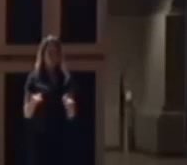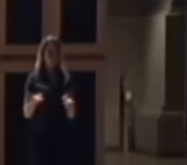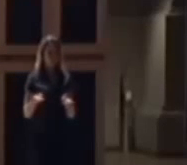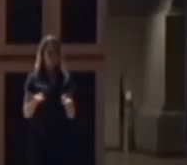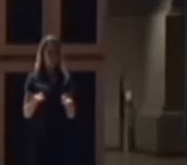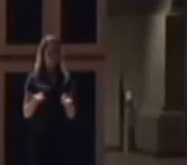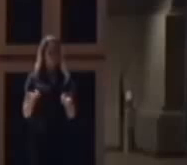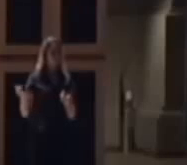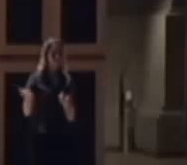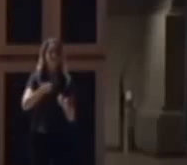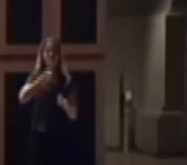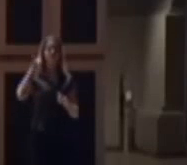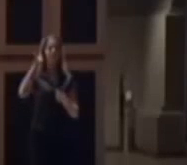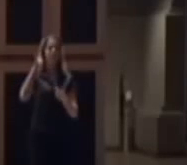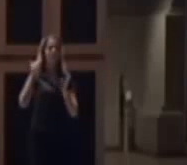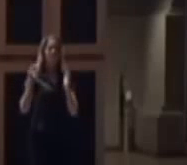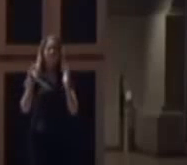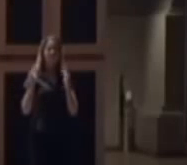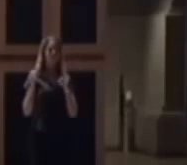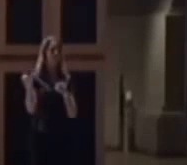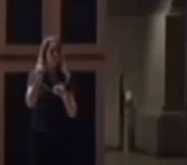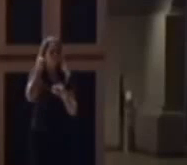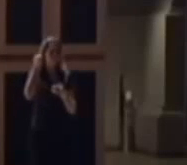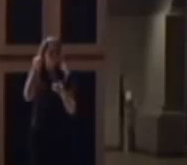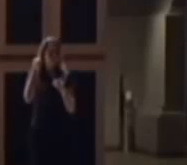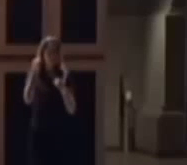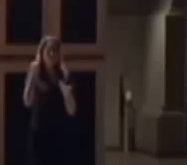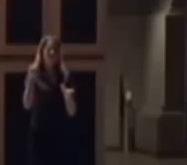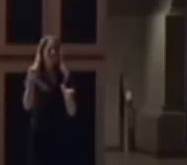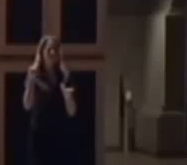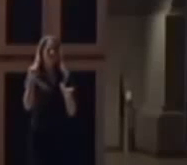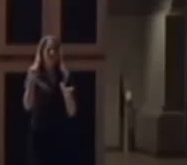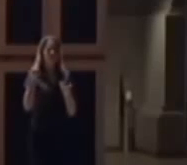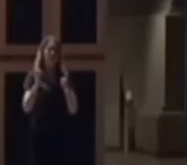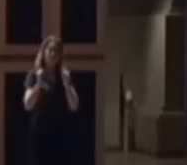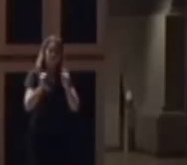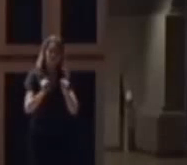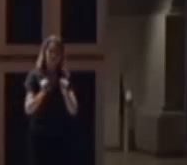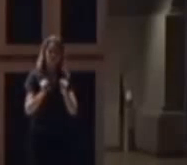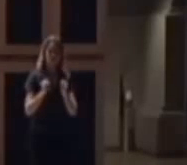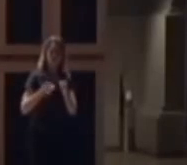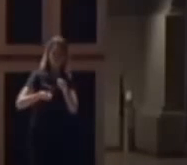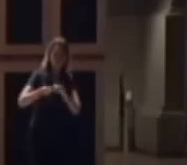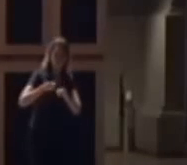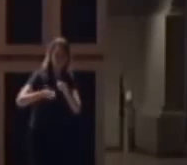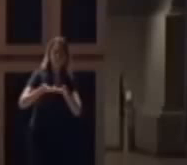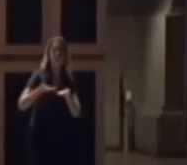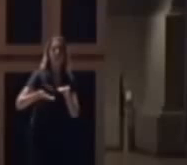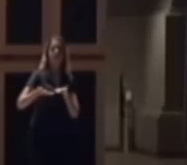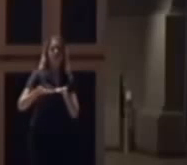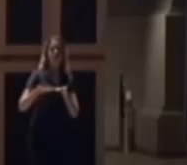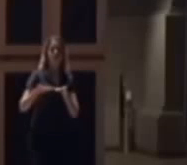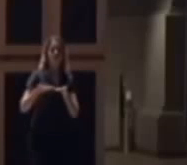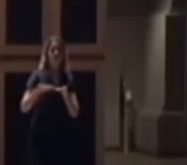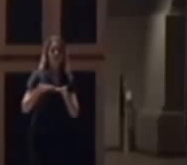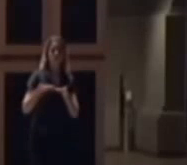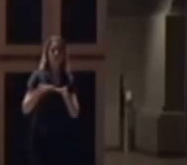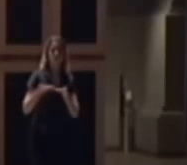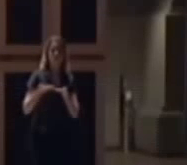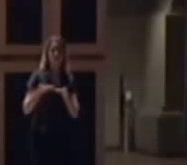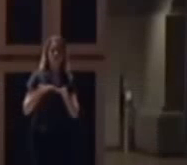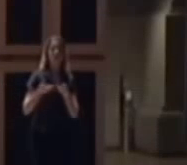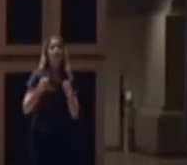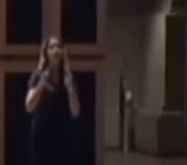o ápice principal, o ponto de maior articulação institucional são as